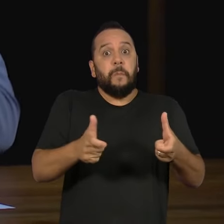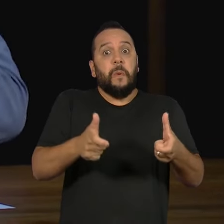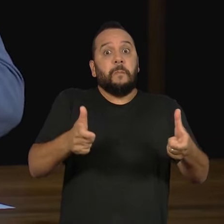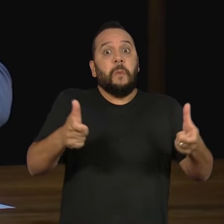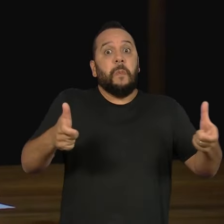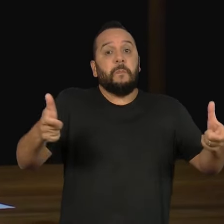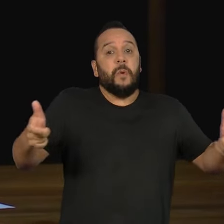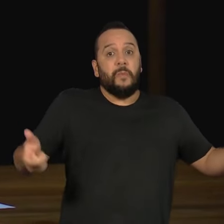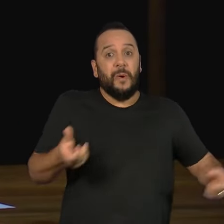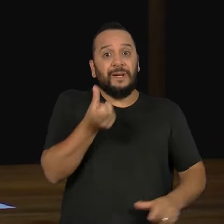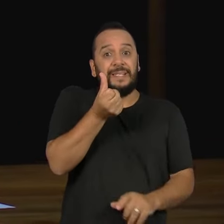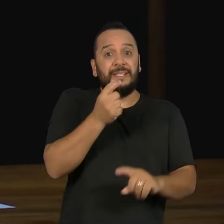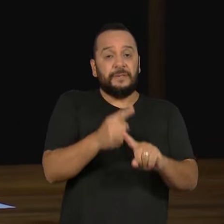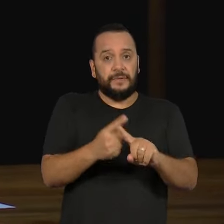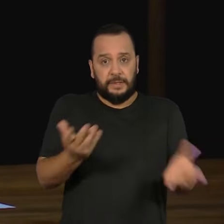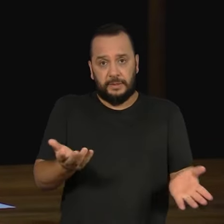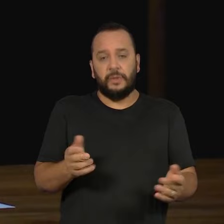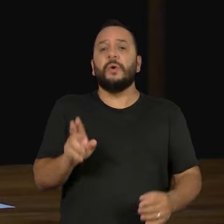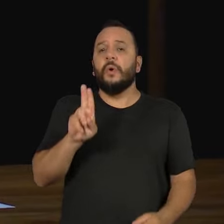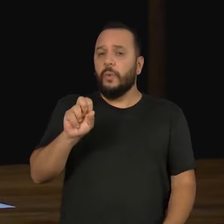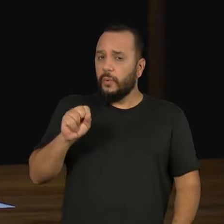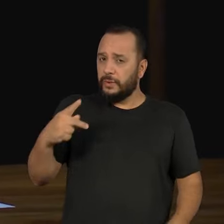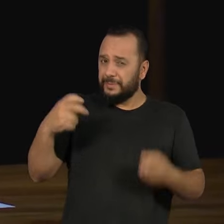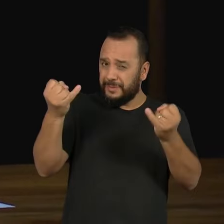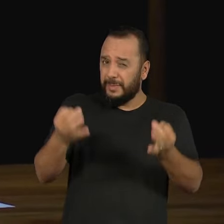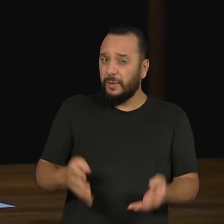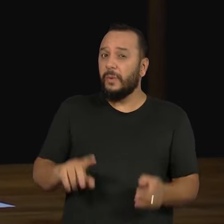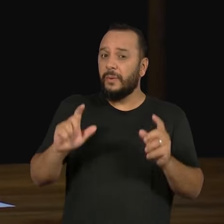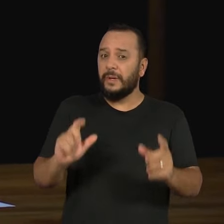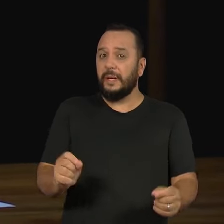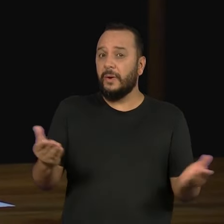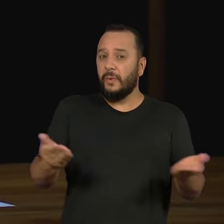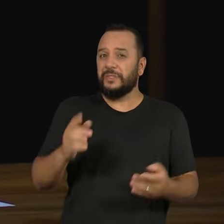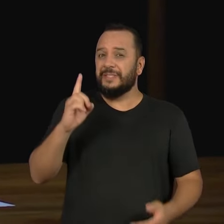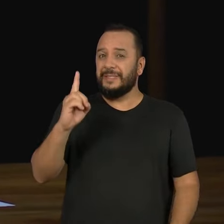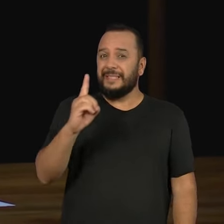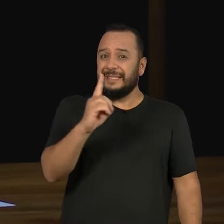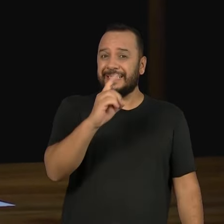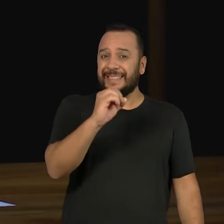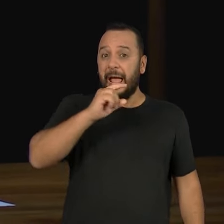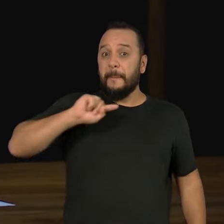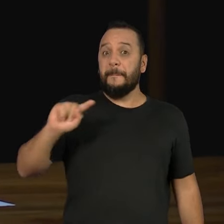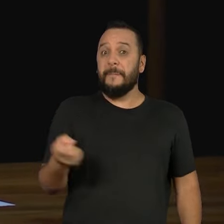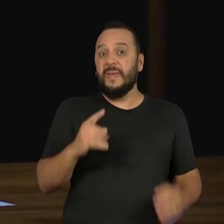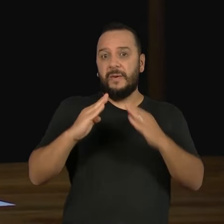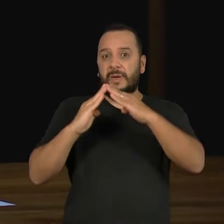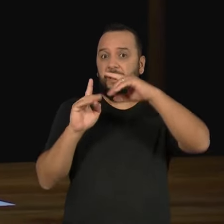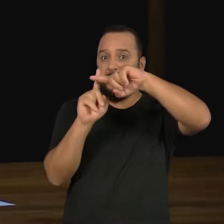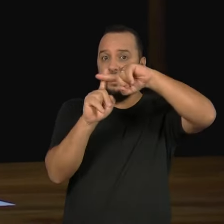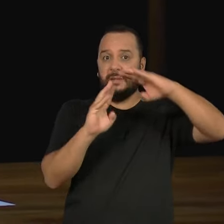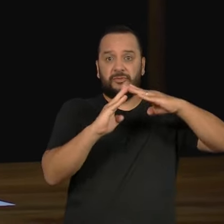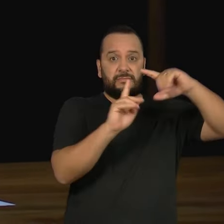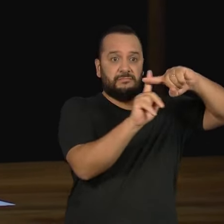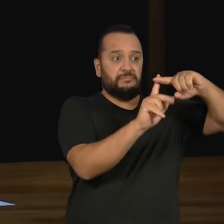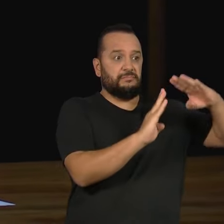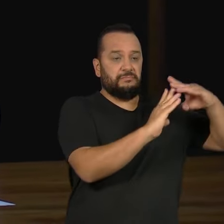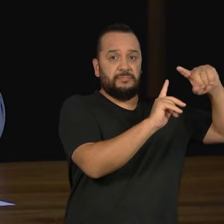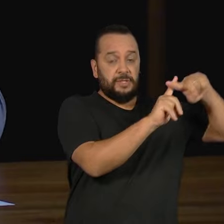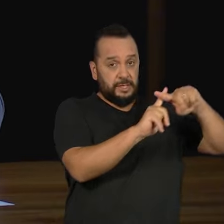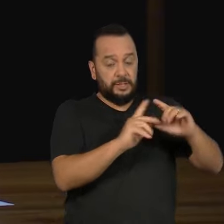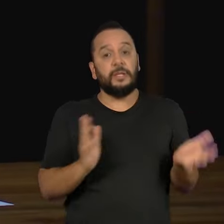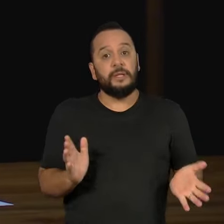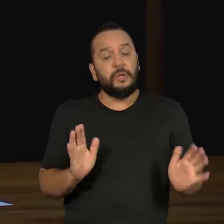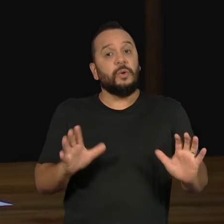estudos da Universidade de São Paulo hoje seriam quase 110.000 igrejas as previsões apontam que os